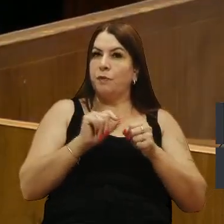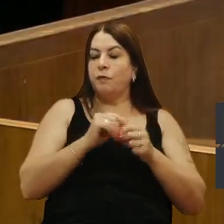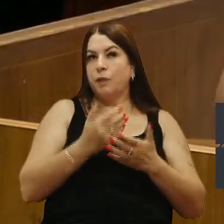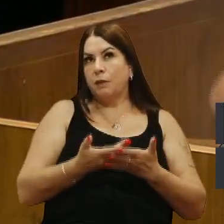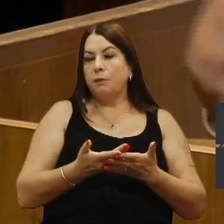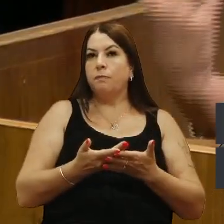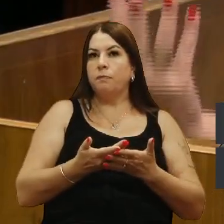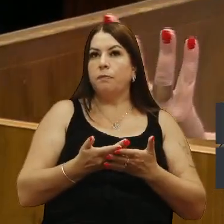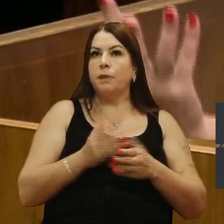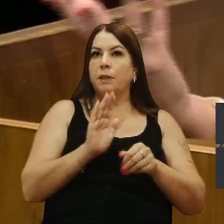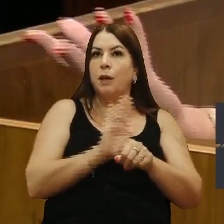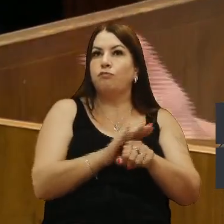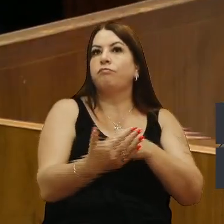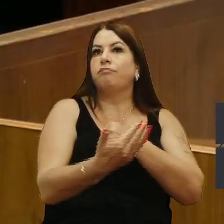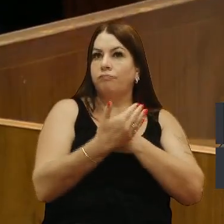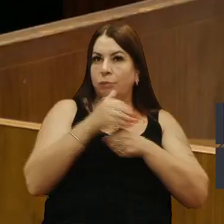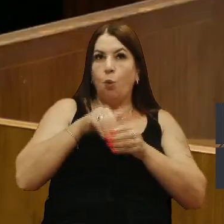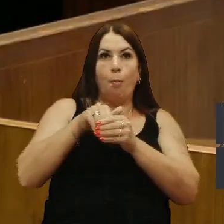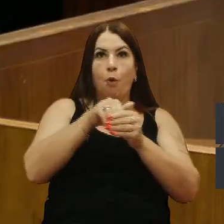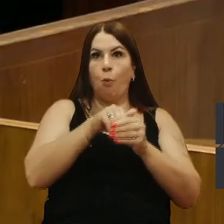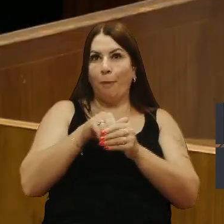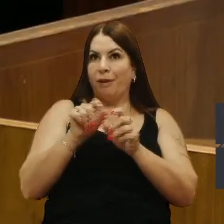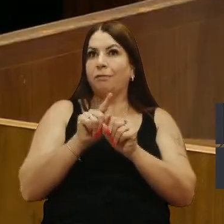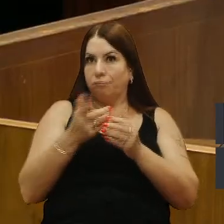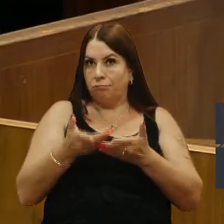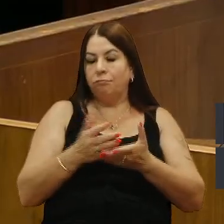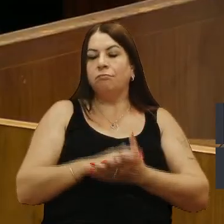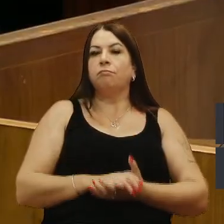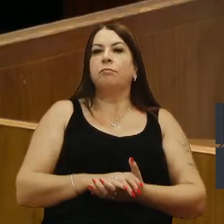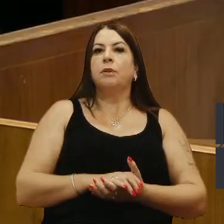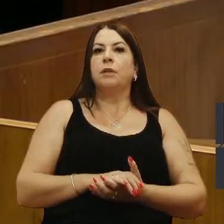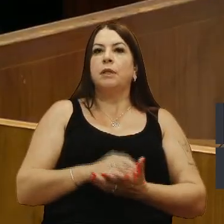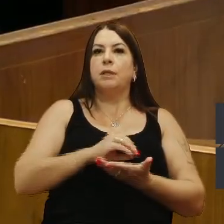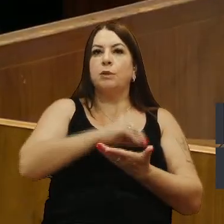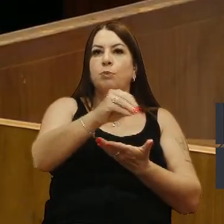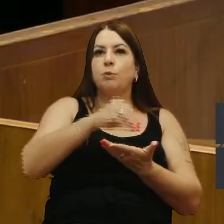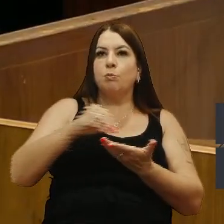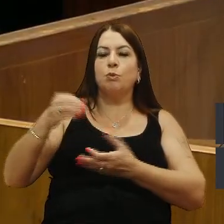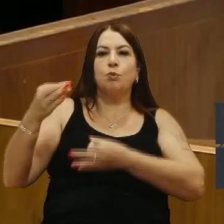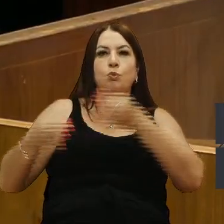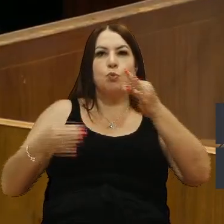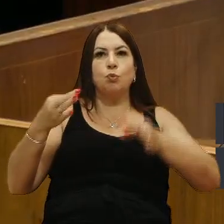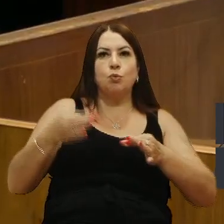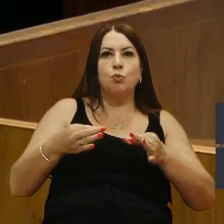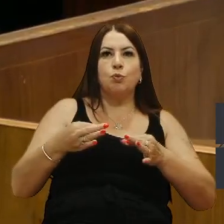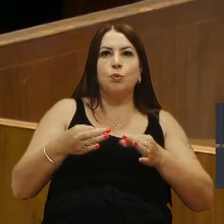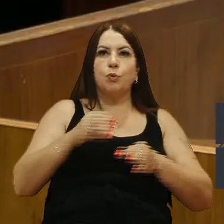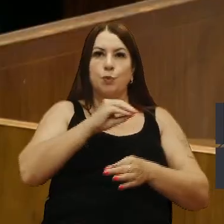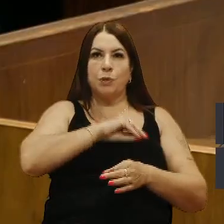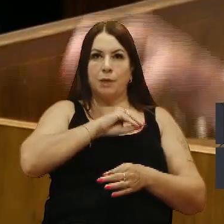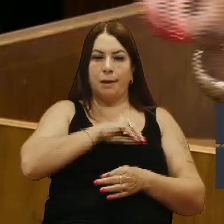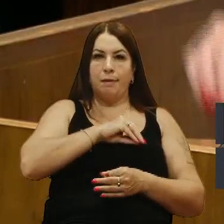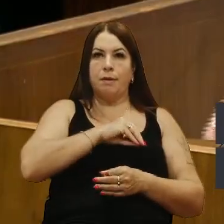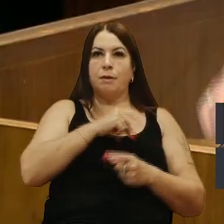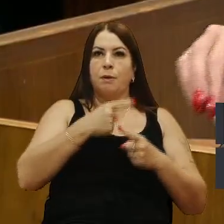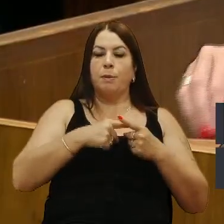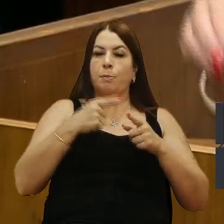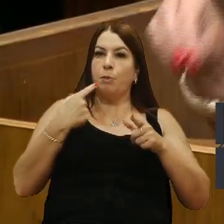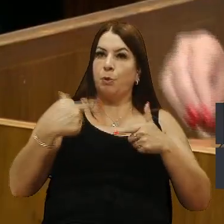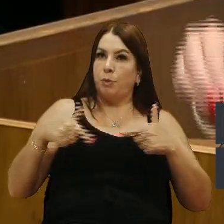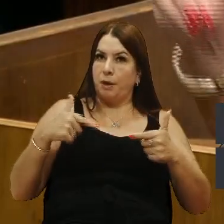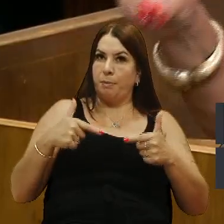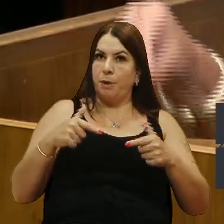forma cooperada mesmo, a distribuição justa da renda, porque o